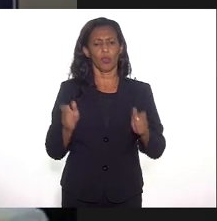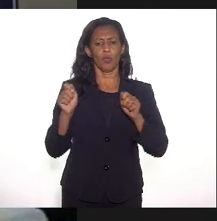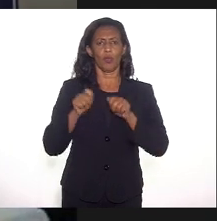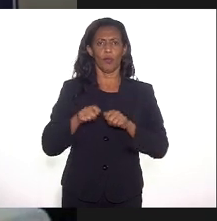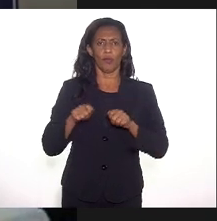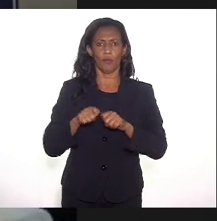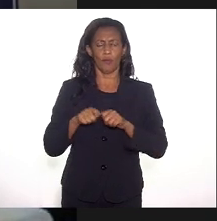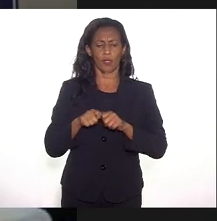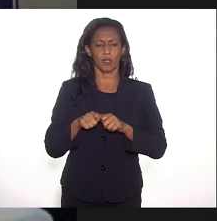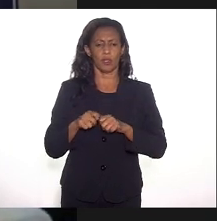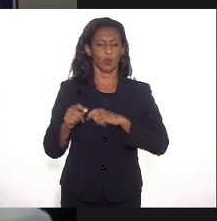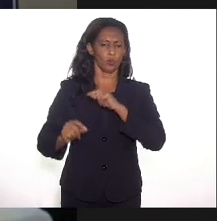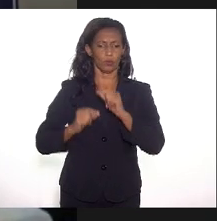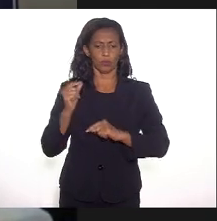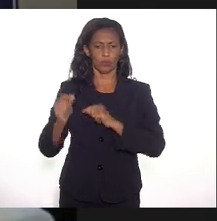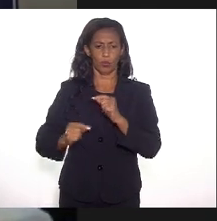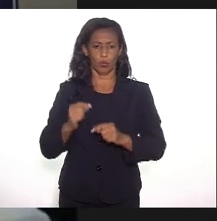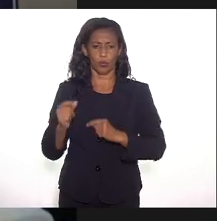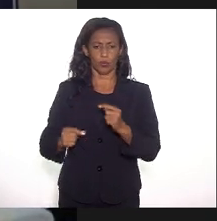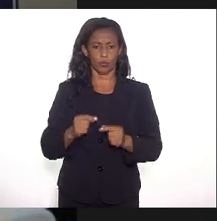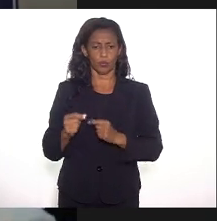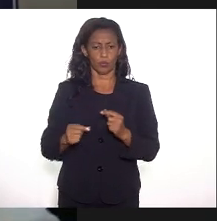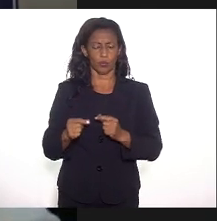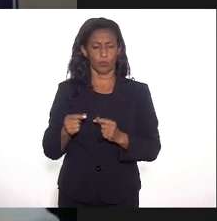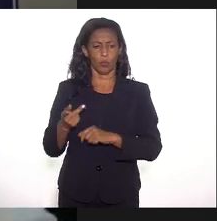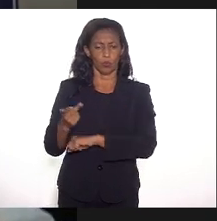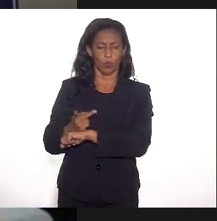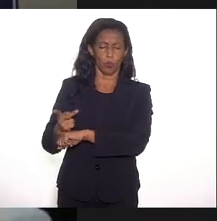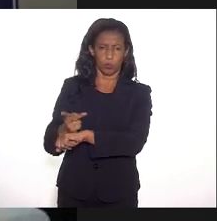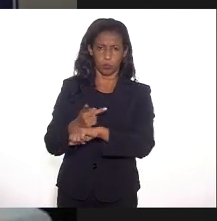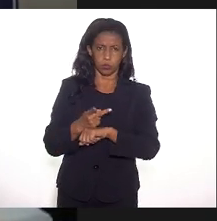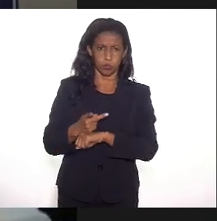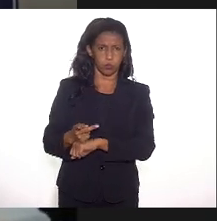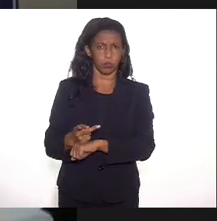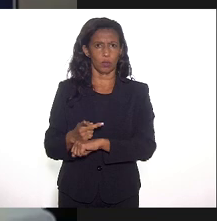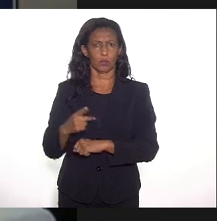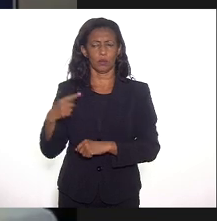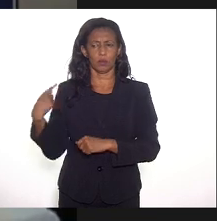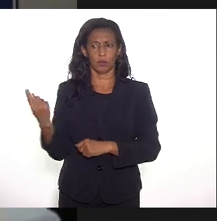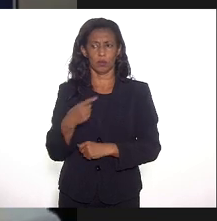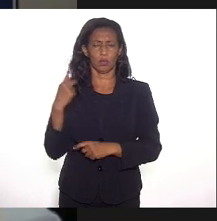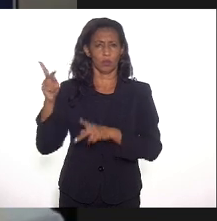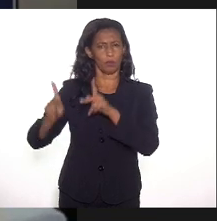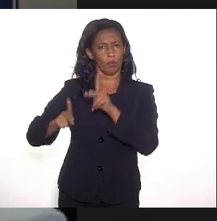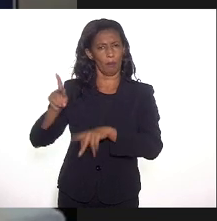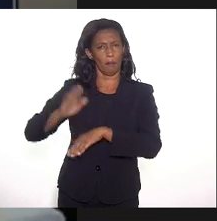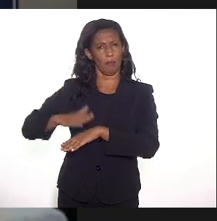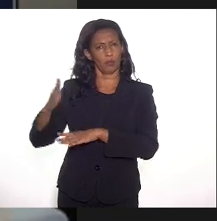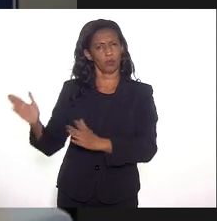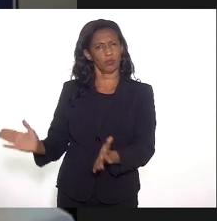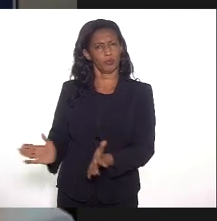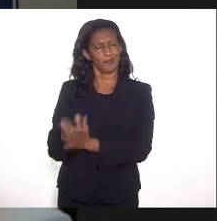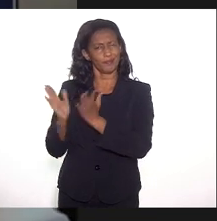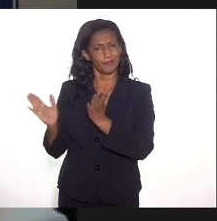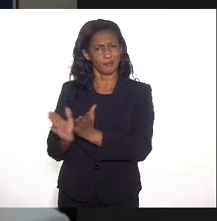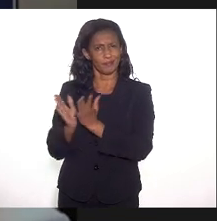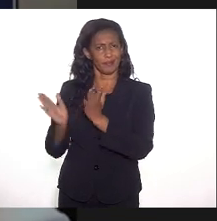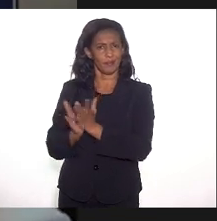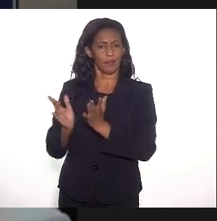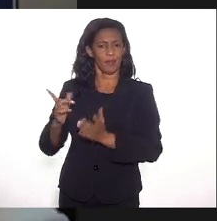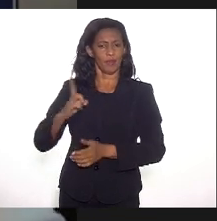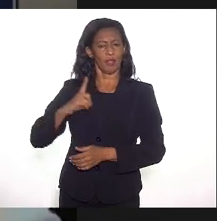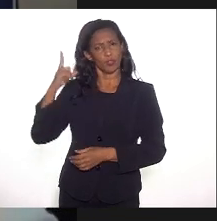fazendo aí com que uma busca ativa da nossa população mais vulnerabilizada tenha